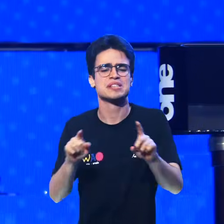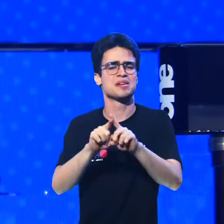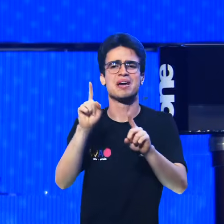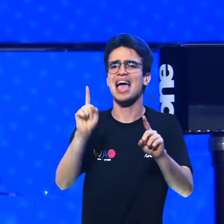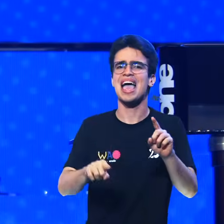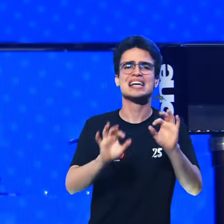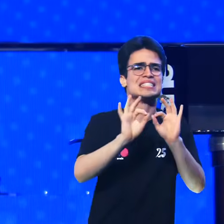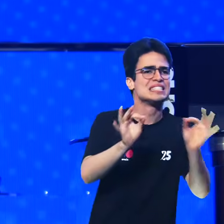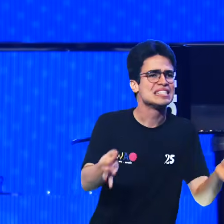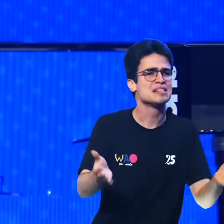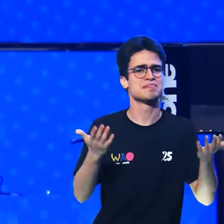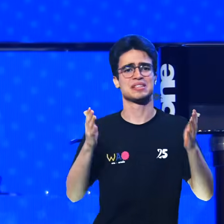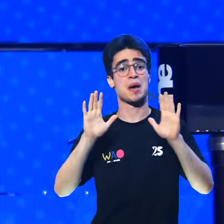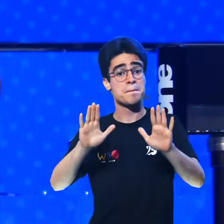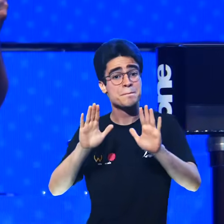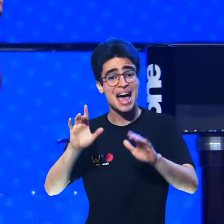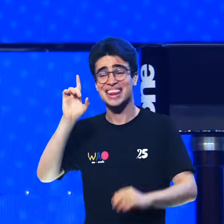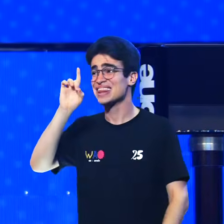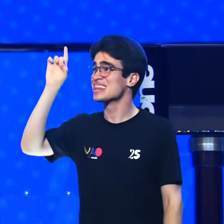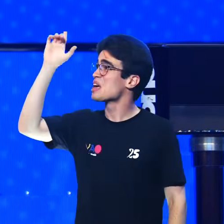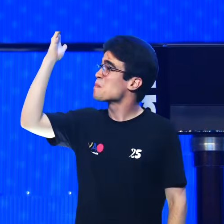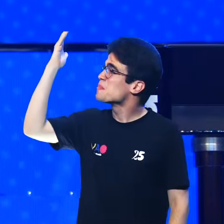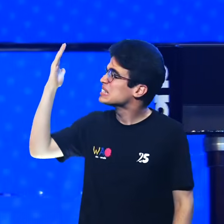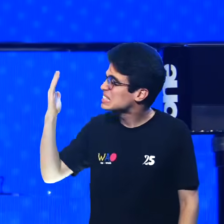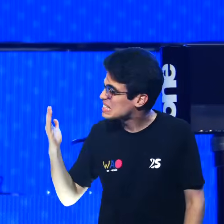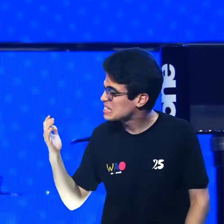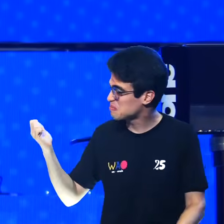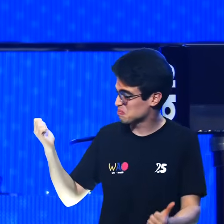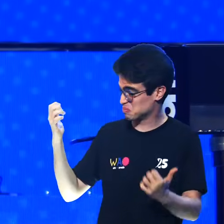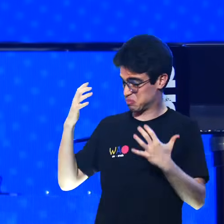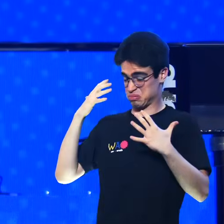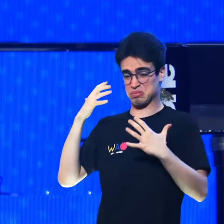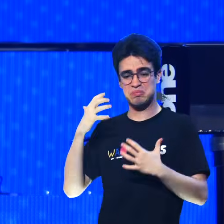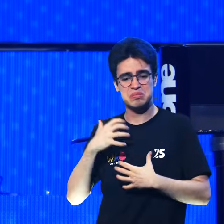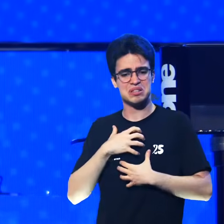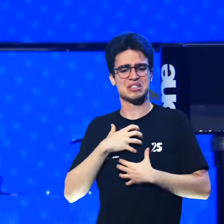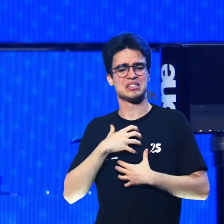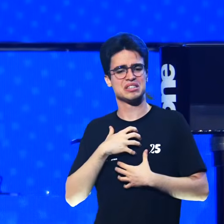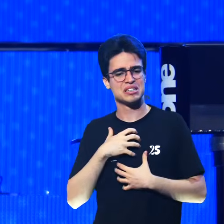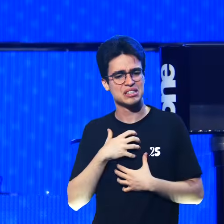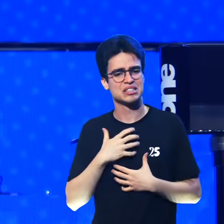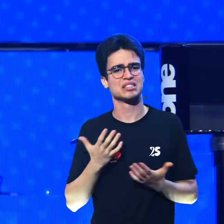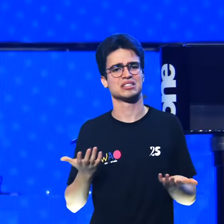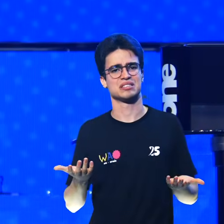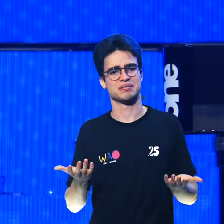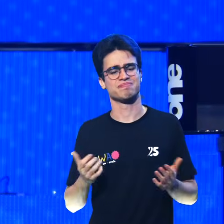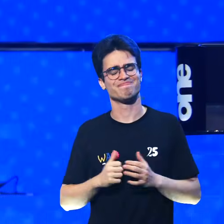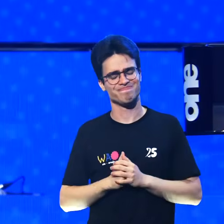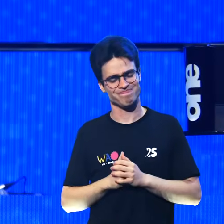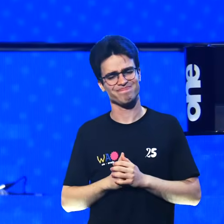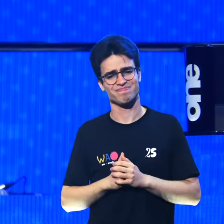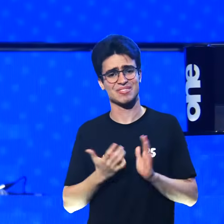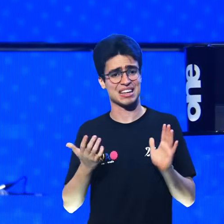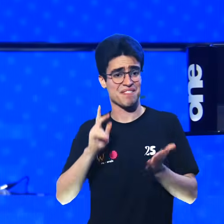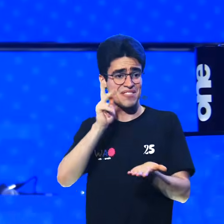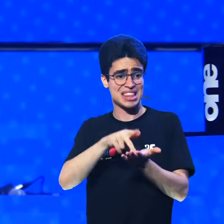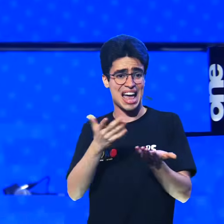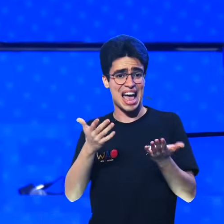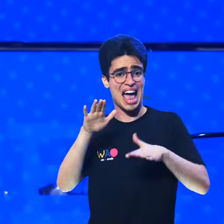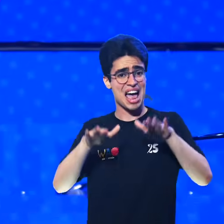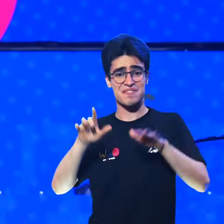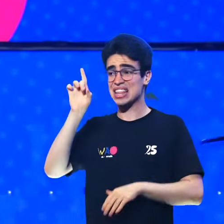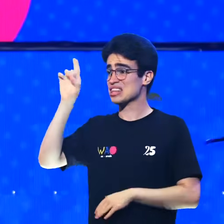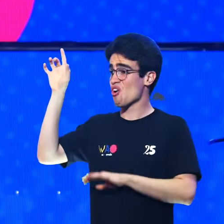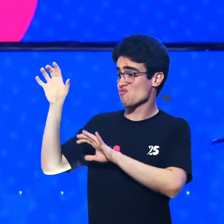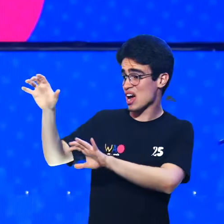simples, mas tinha uma presença de Deus que estava em mim. Irmãos, muitas vezes a gente não percebe o que Deus